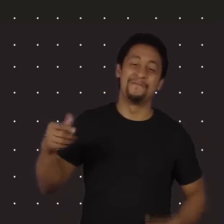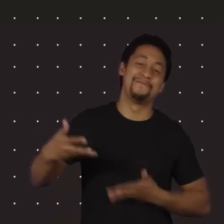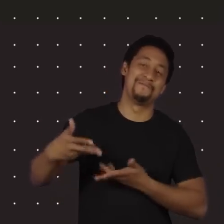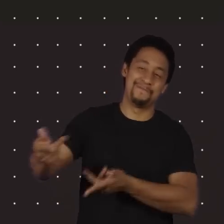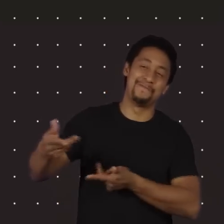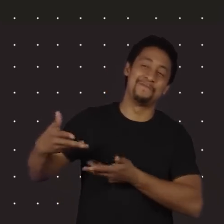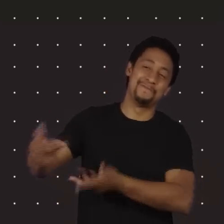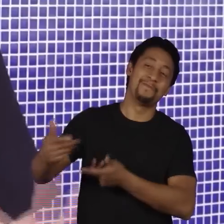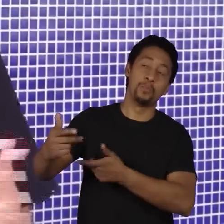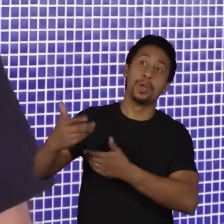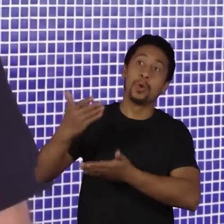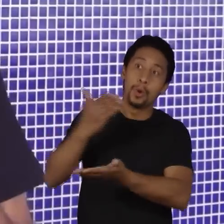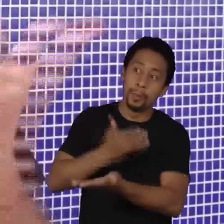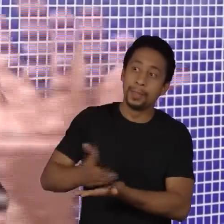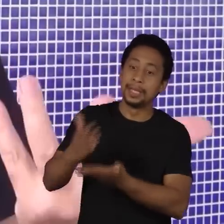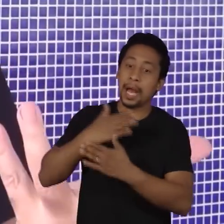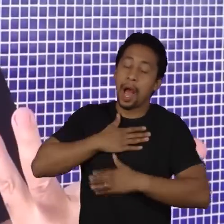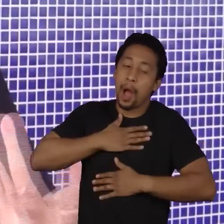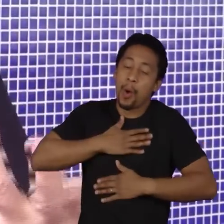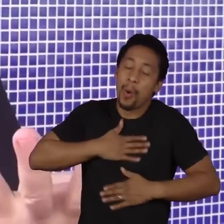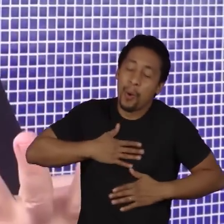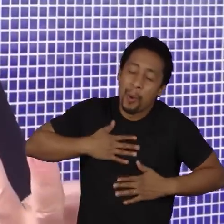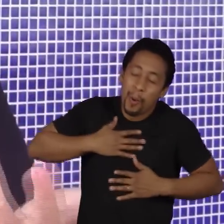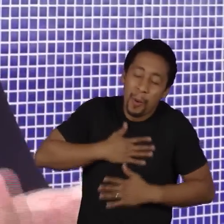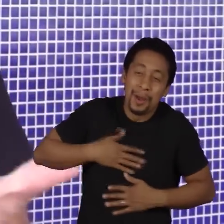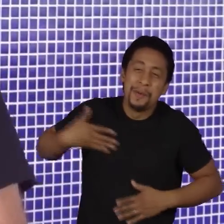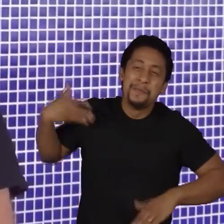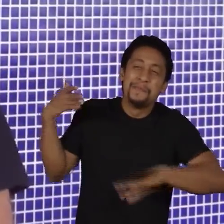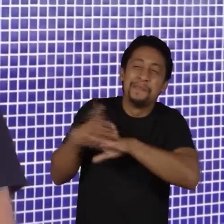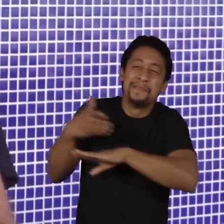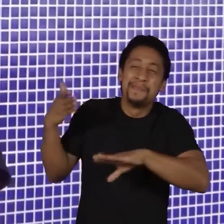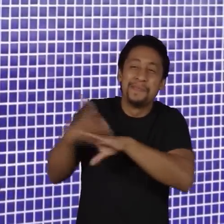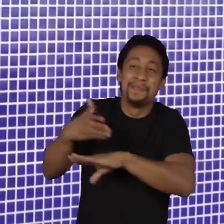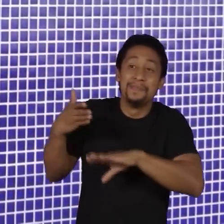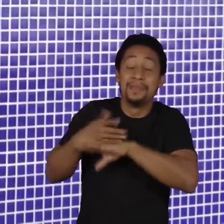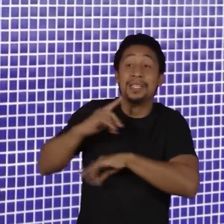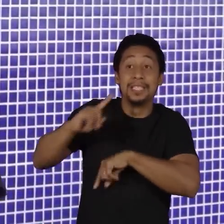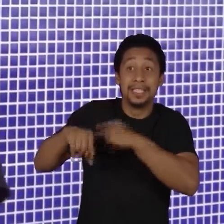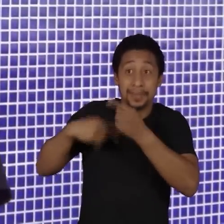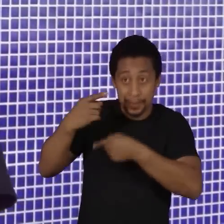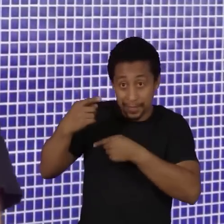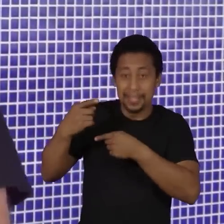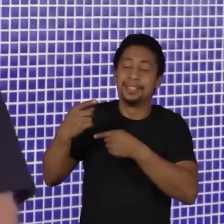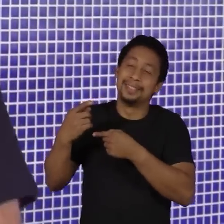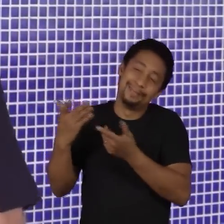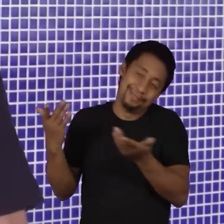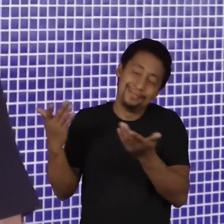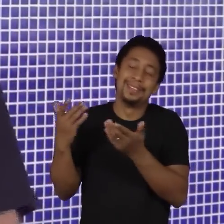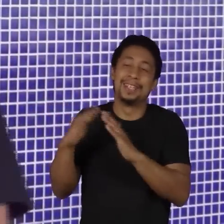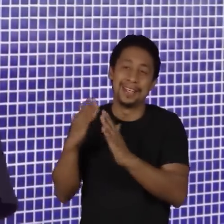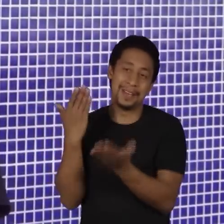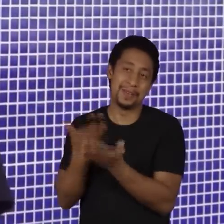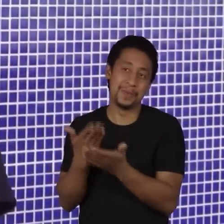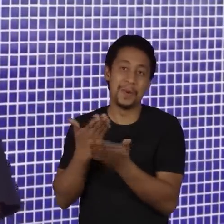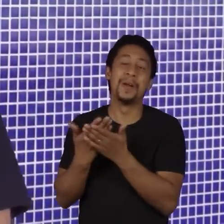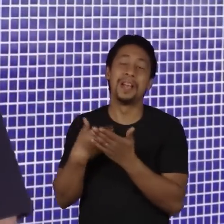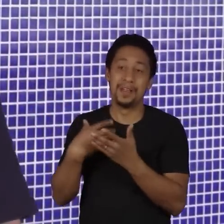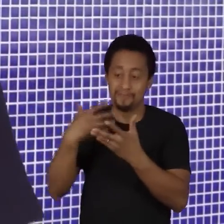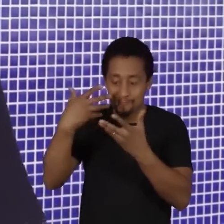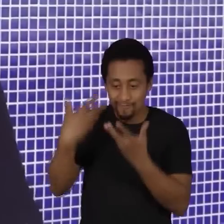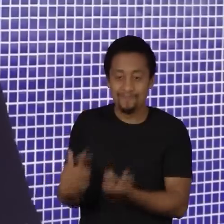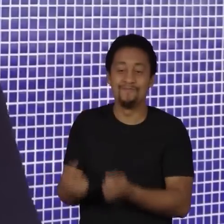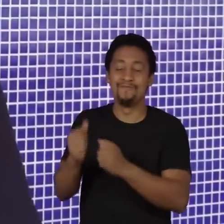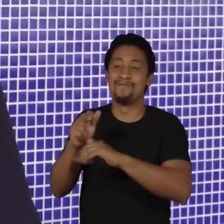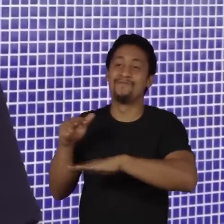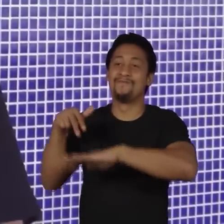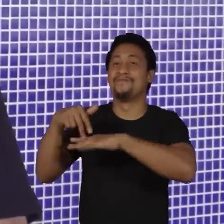as atividades. A primeira peça que eu fiz como ator, um trabalho escolar, evidentemente, foi uma peça do Molière, As